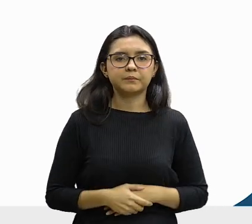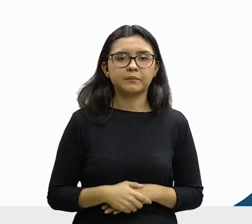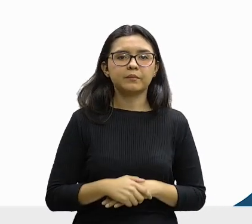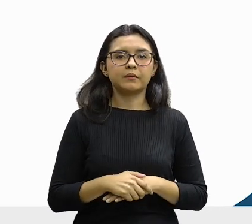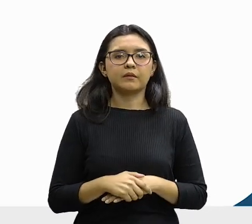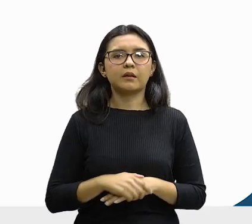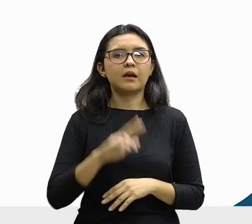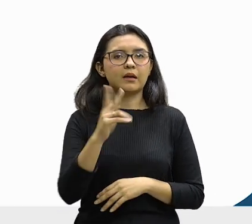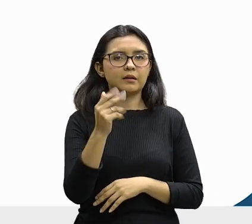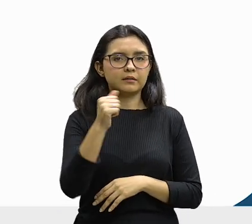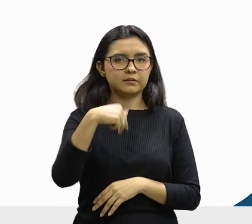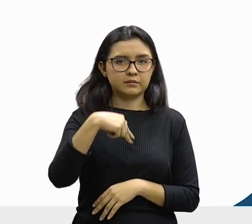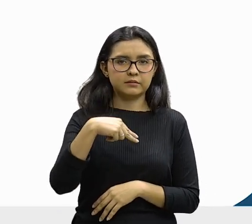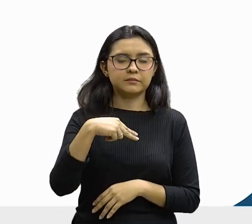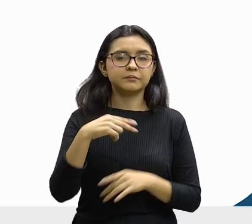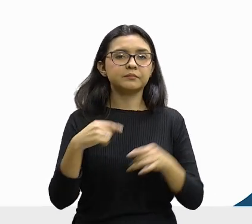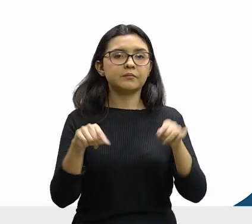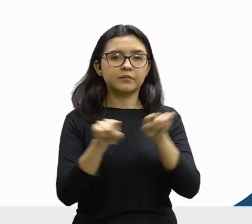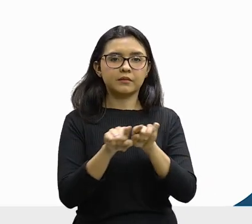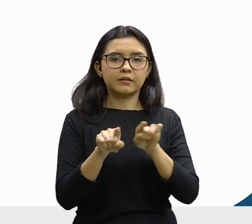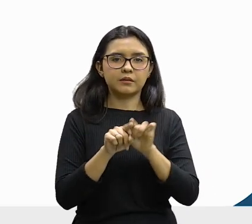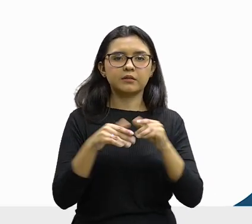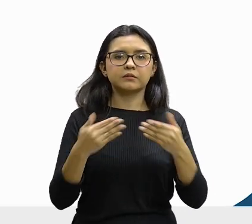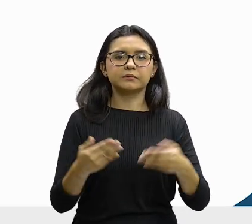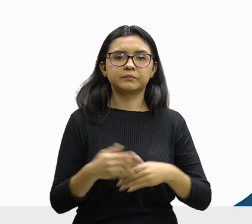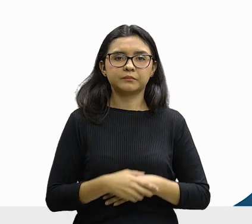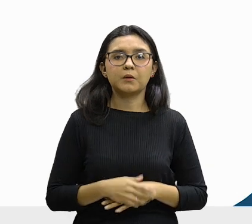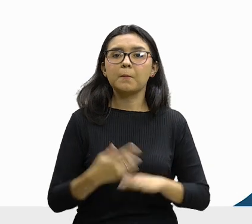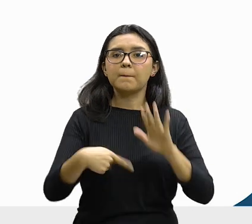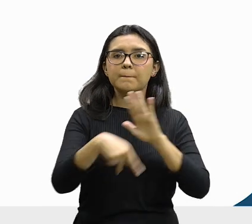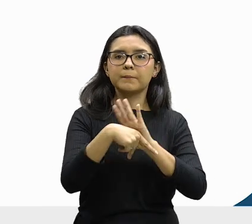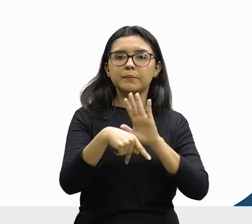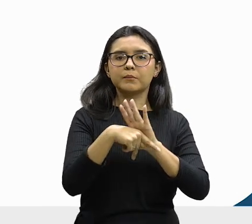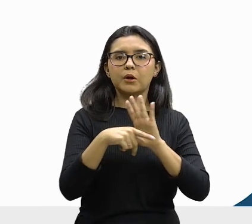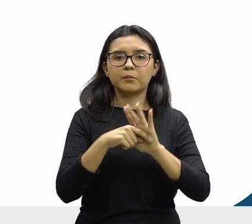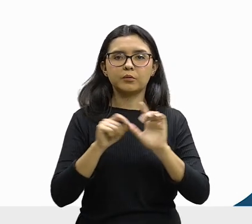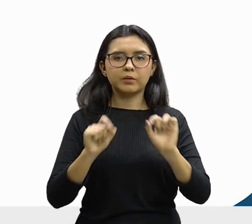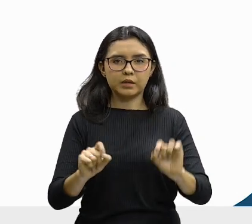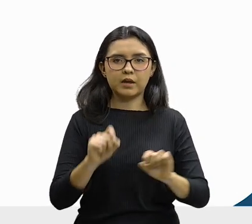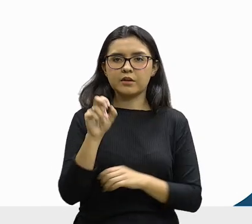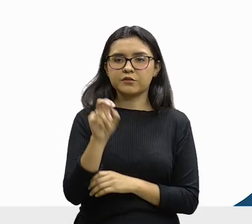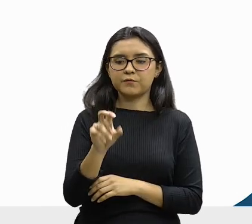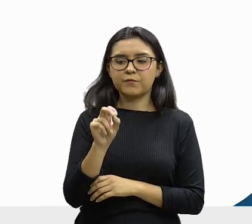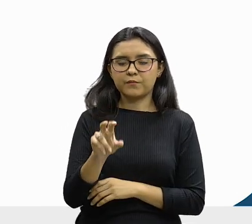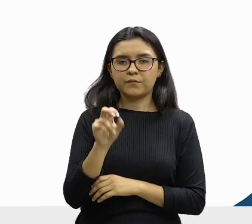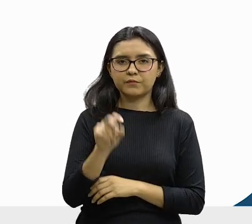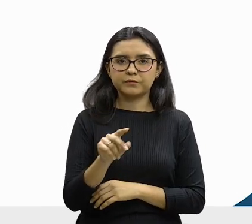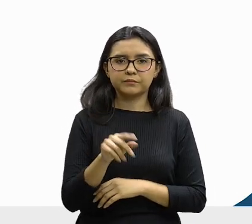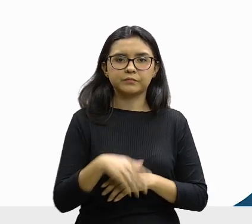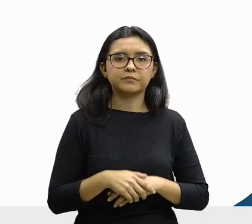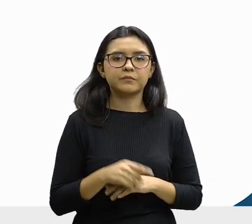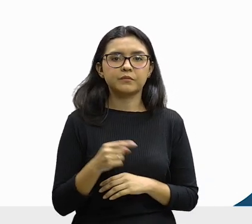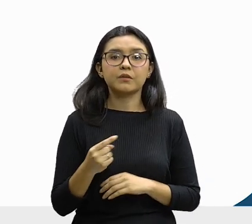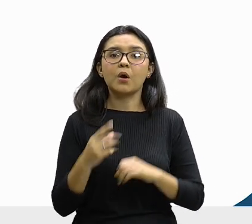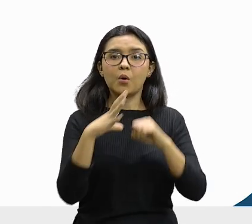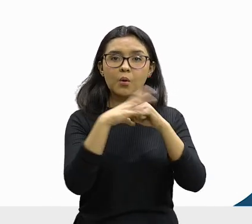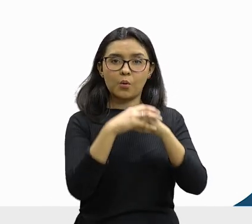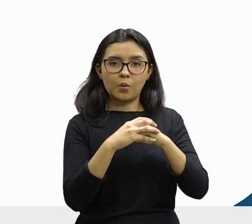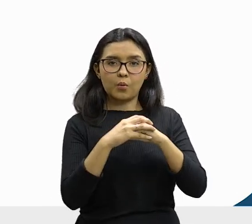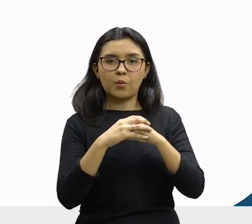bactéria em indivíduos lá, procariontes, certo? São indivíduos